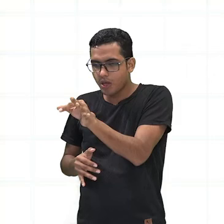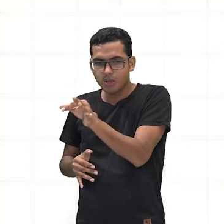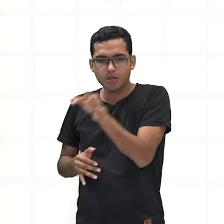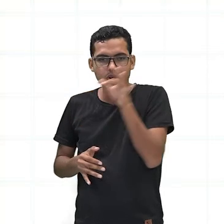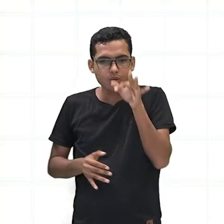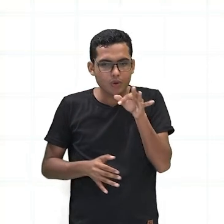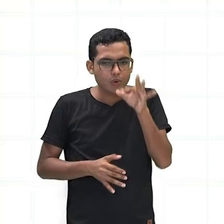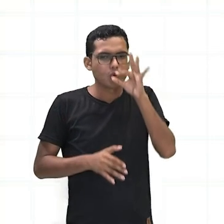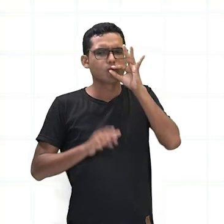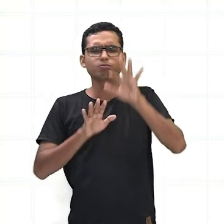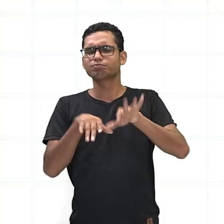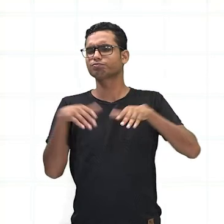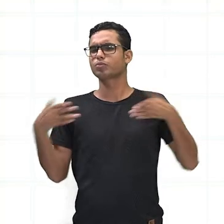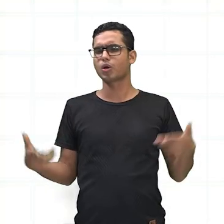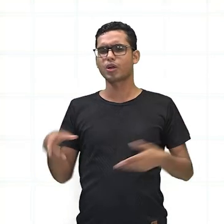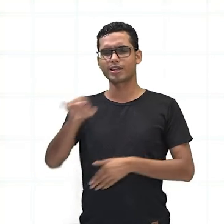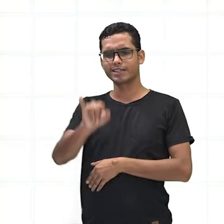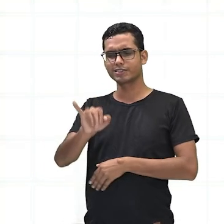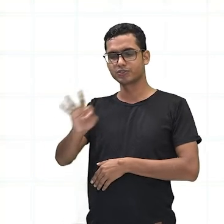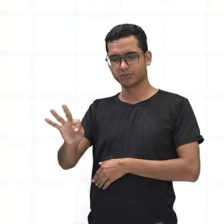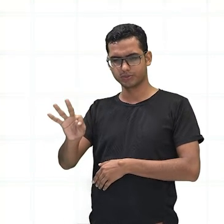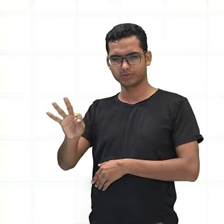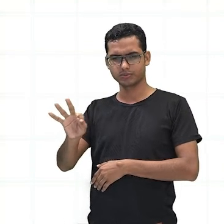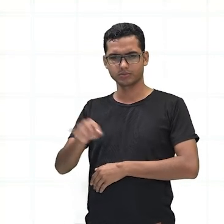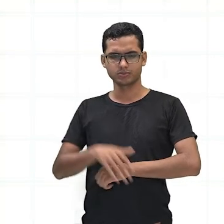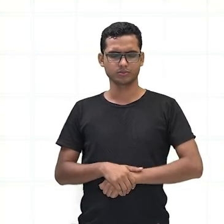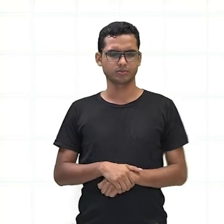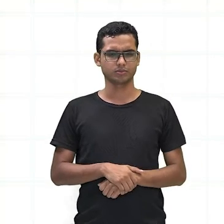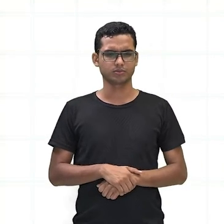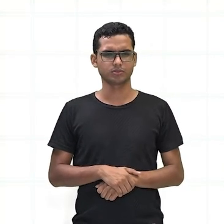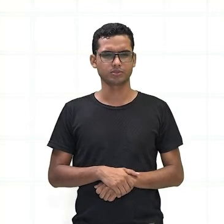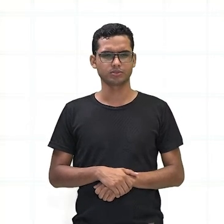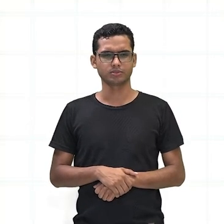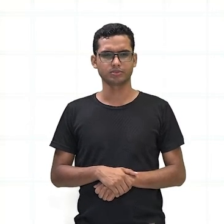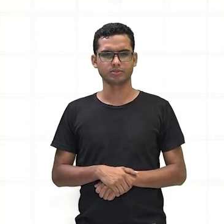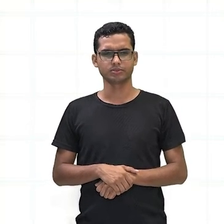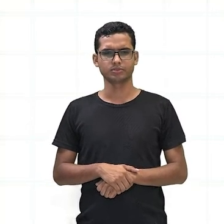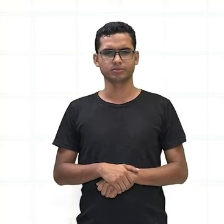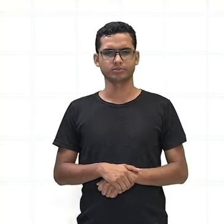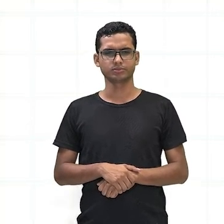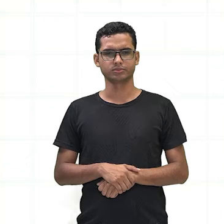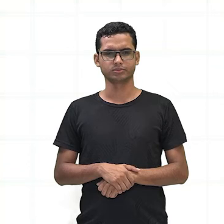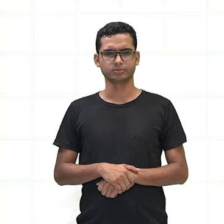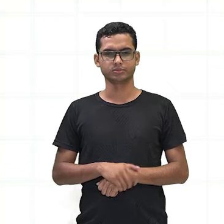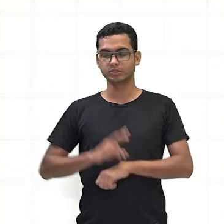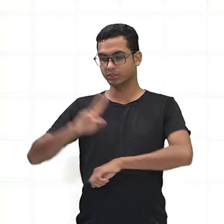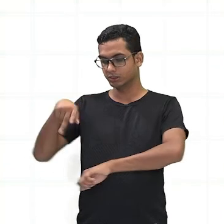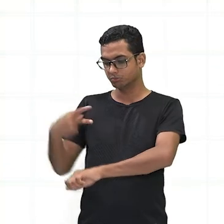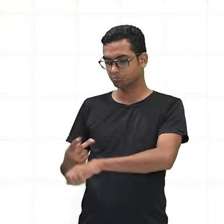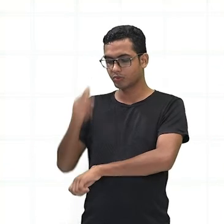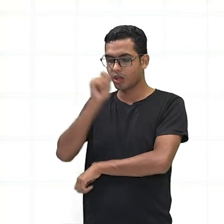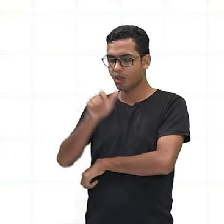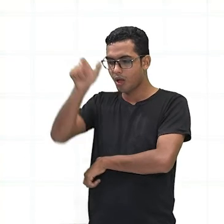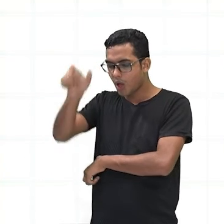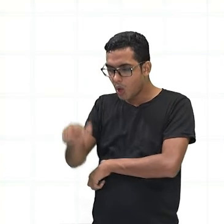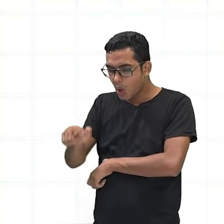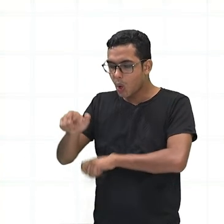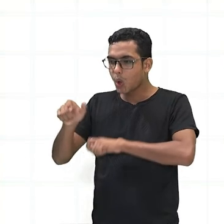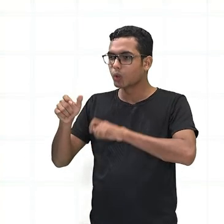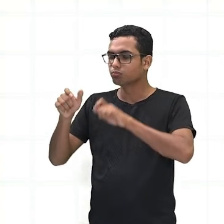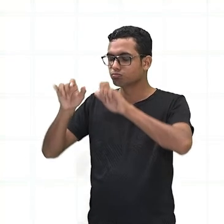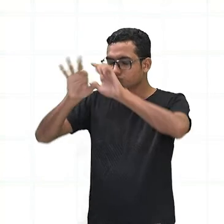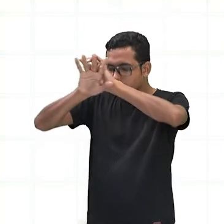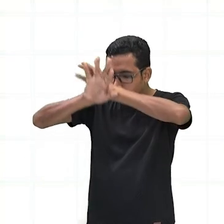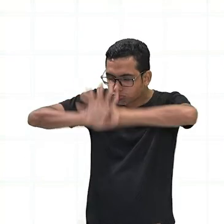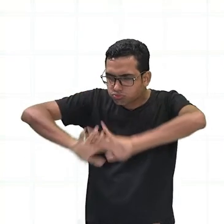Então, colocar aqui. It. She became invisible. Ela se tornou invisível. No